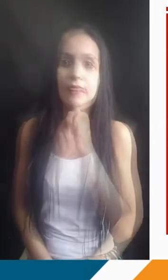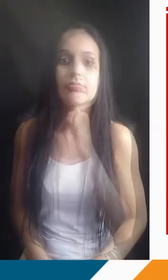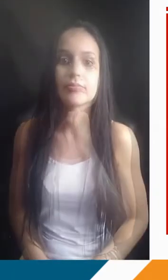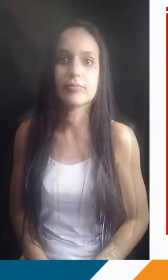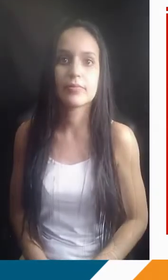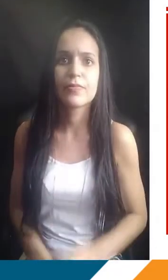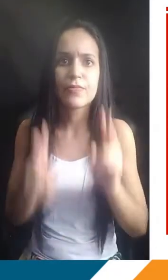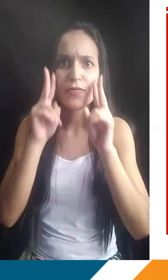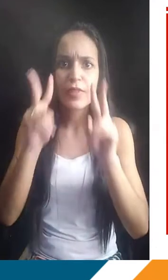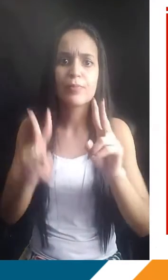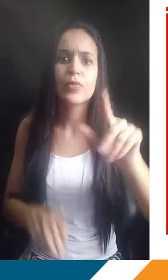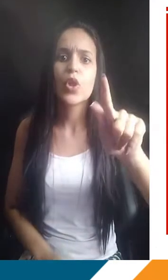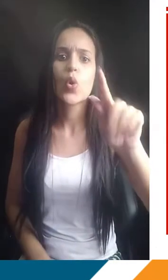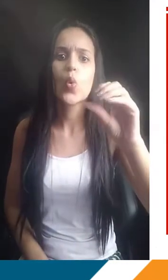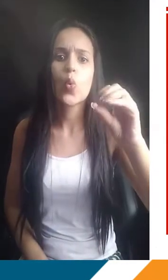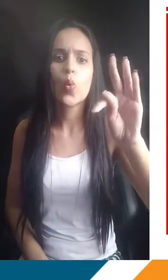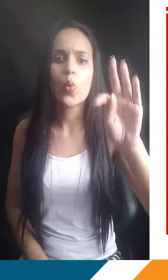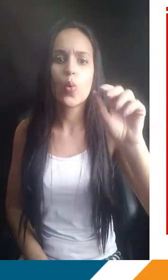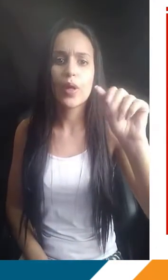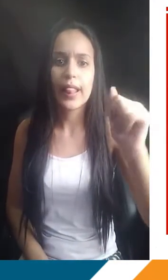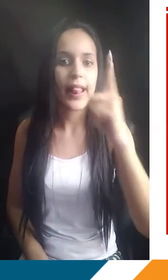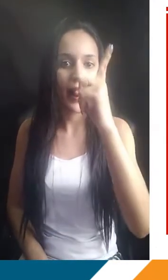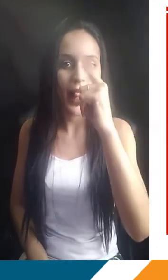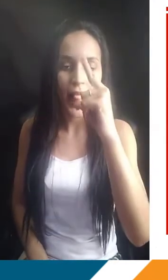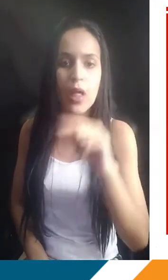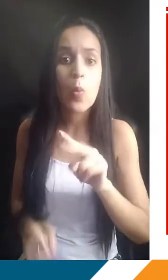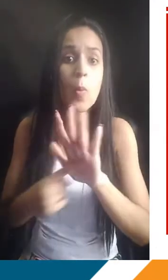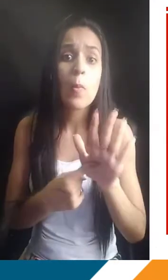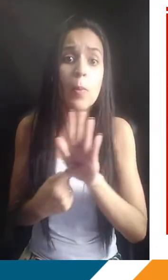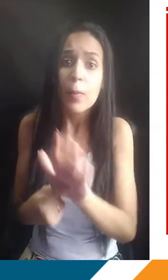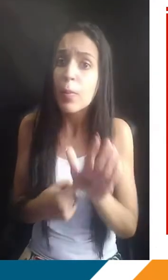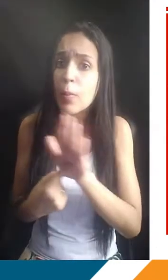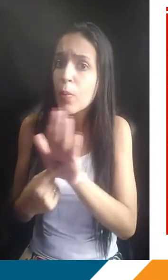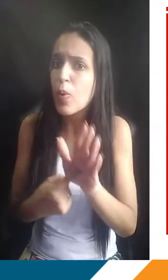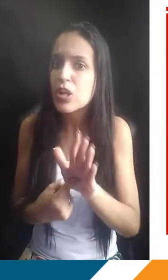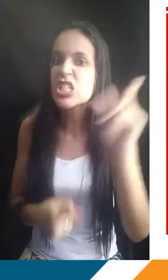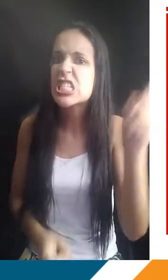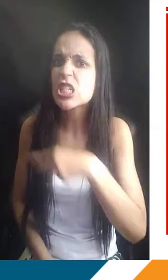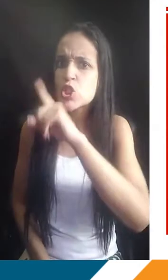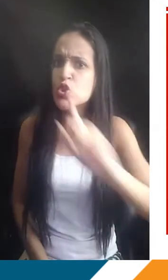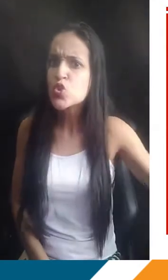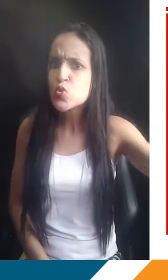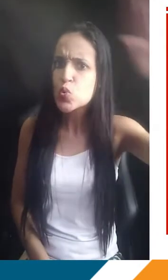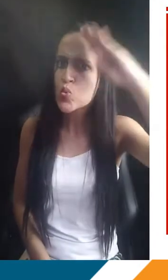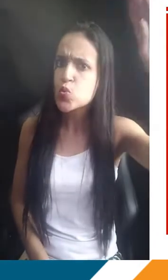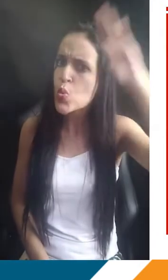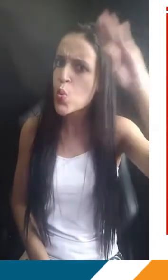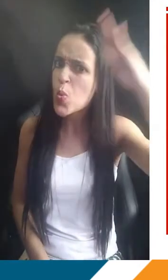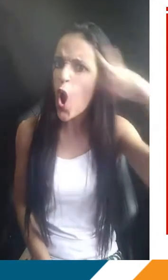nesse arquivo que mostra aí a censura e os cortes que Gota d'Água